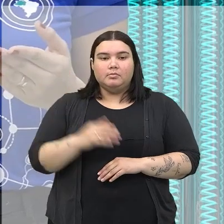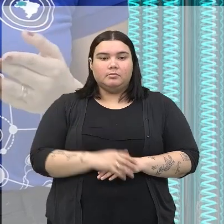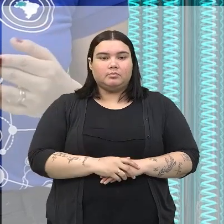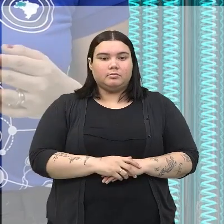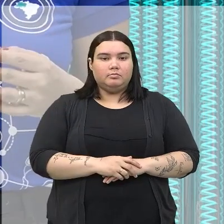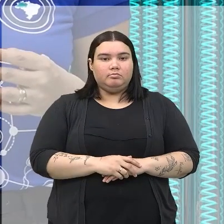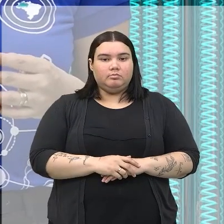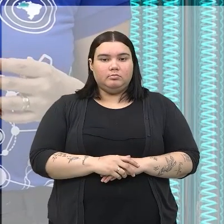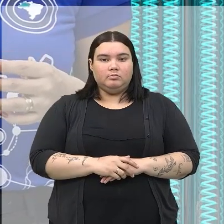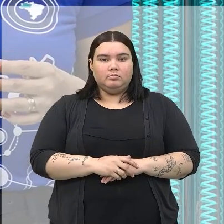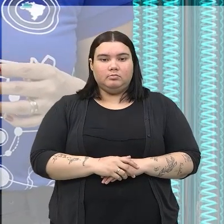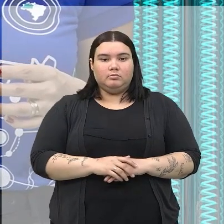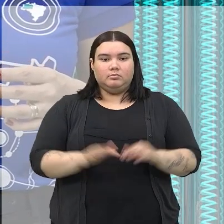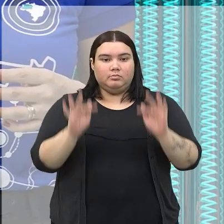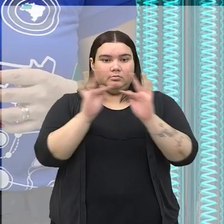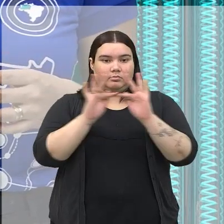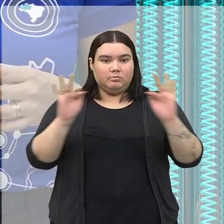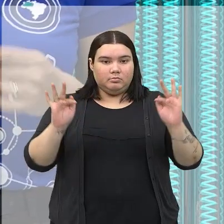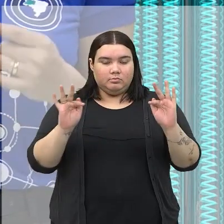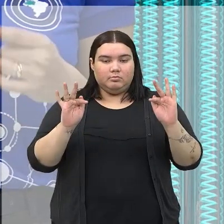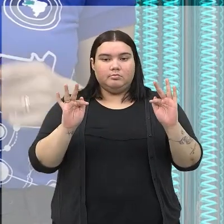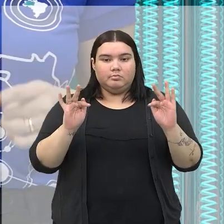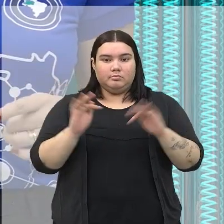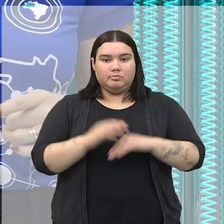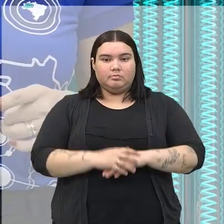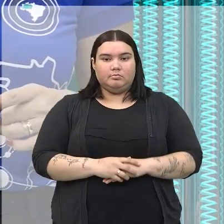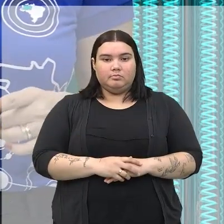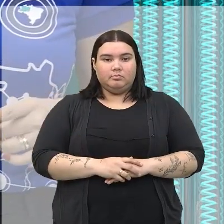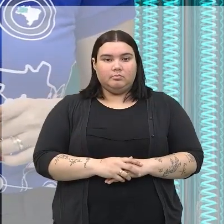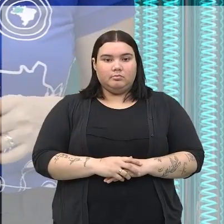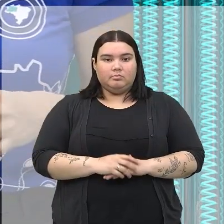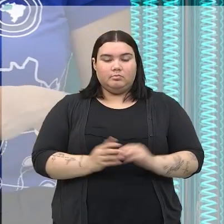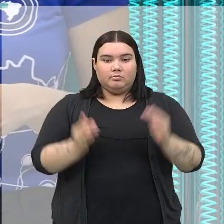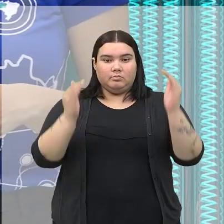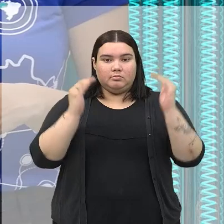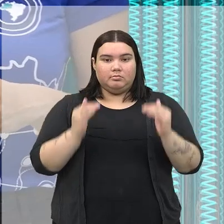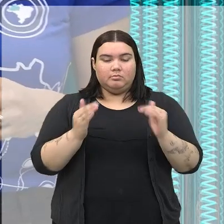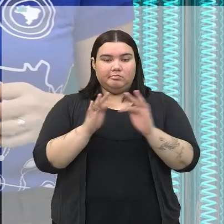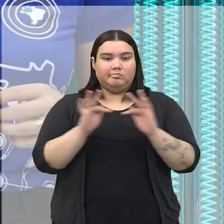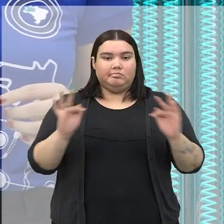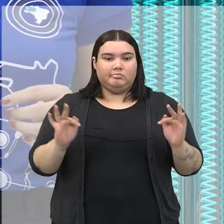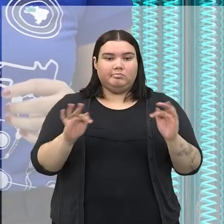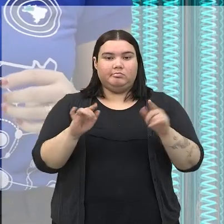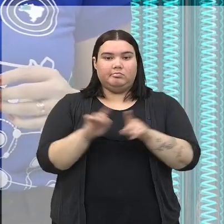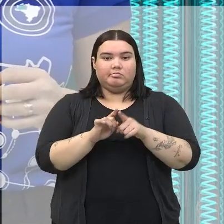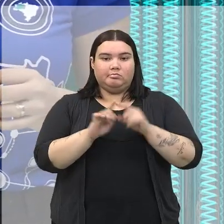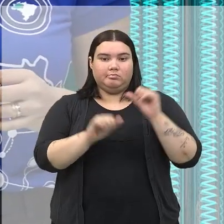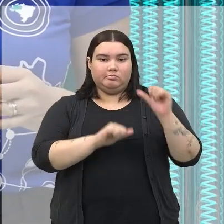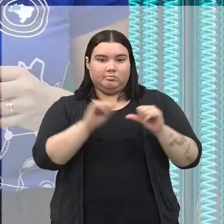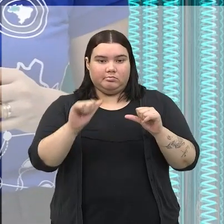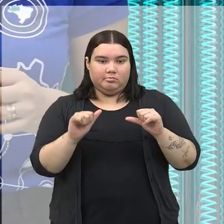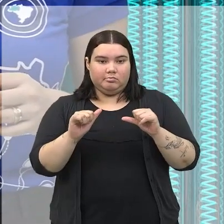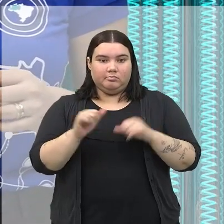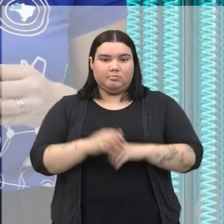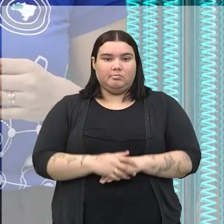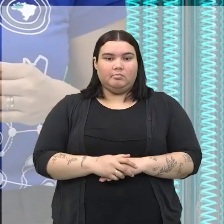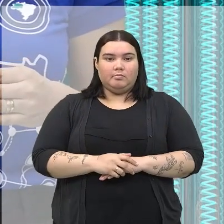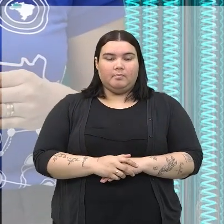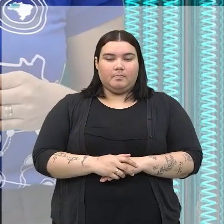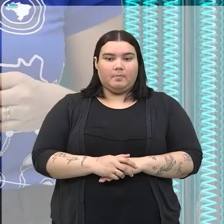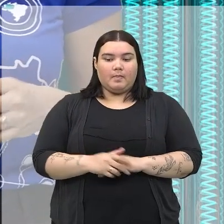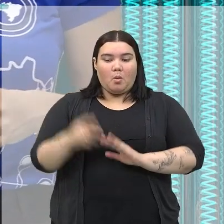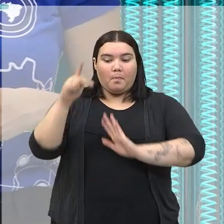forma abreviada. It will rain. E lá embaixo, we will finish. Nós vamos terminar o projeto